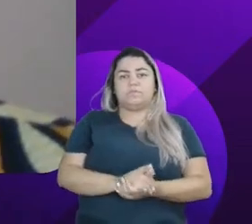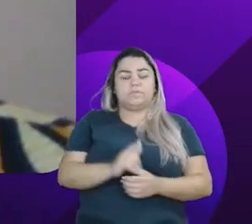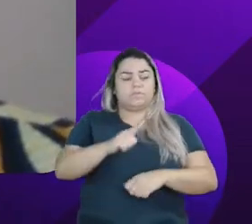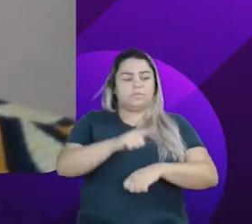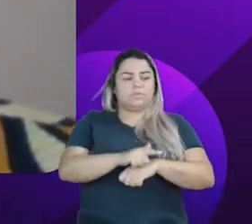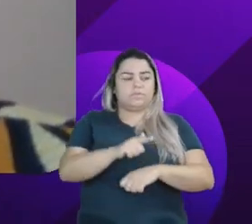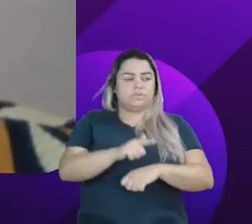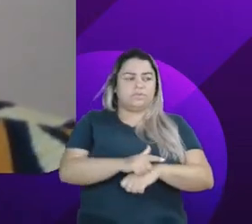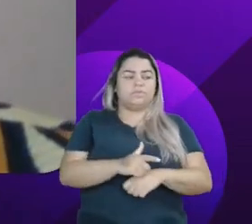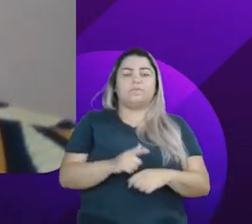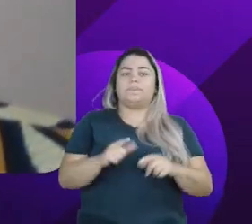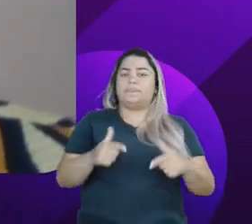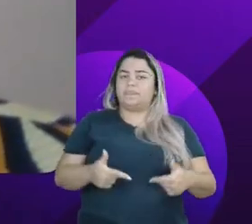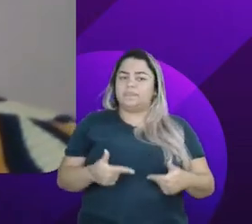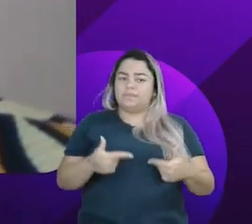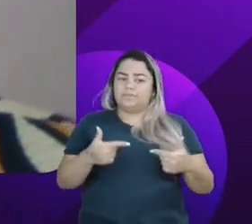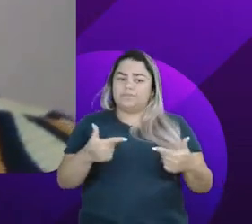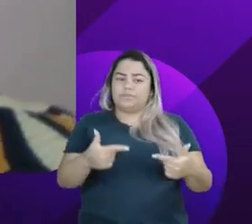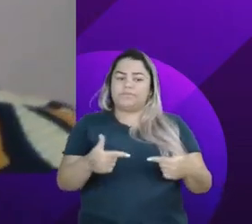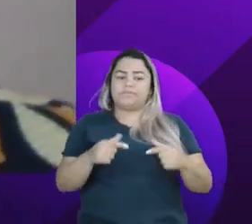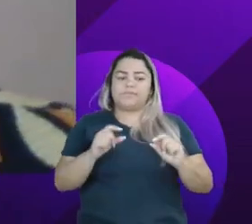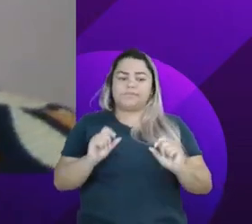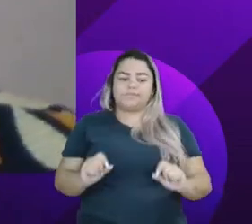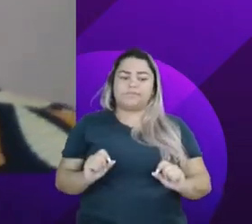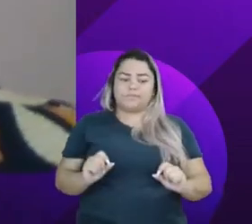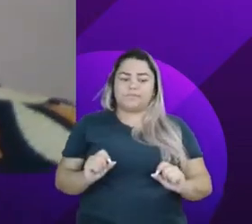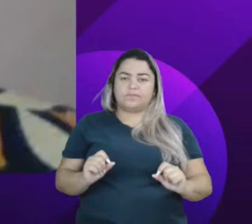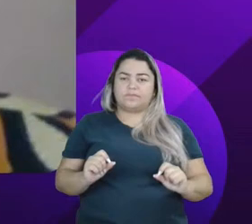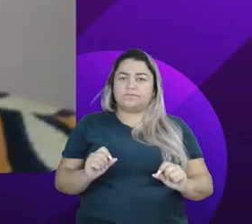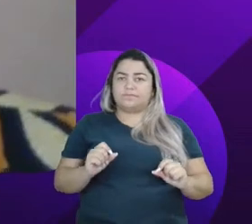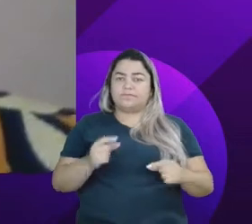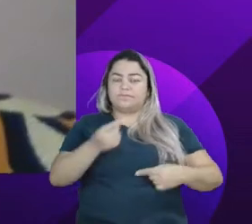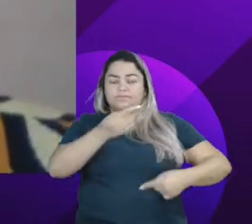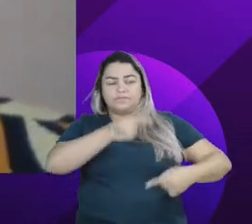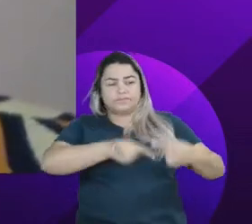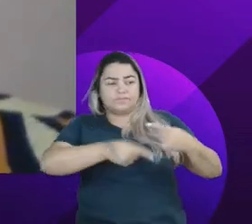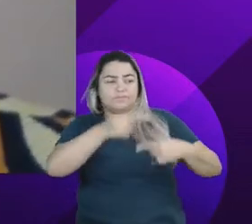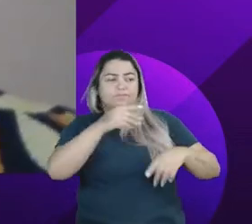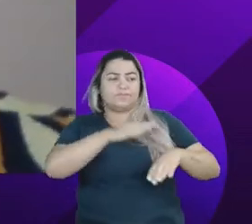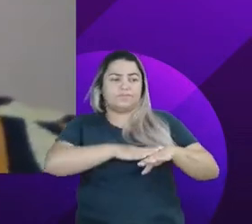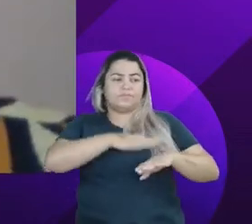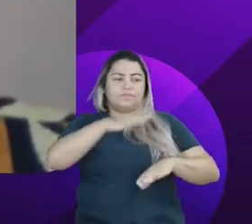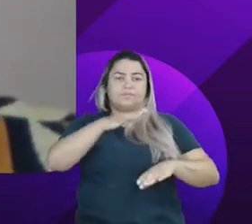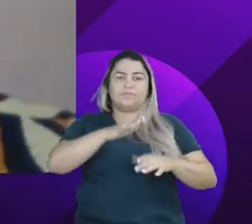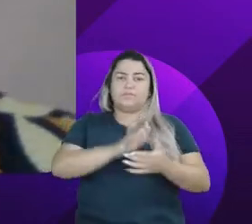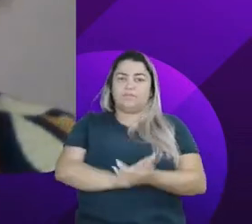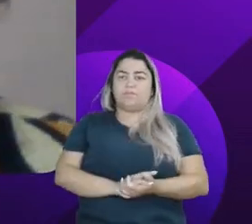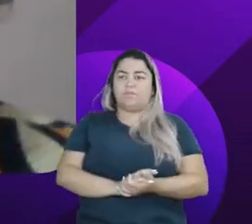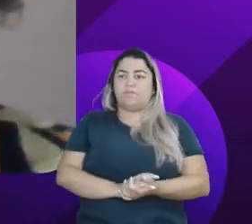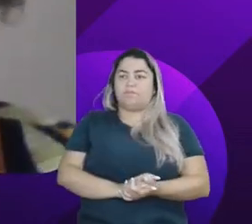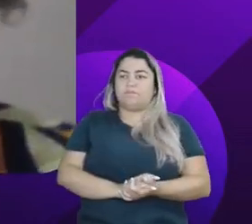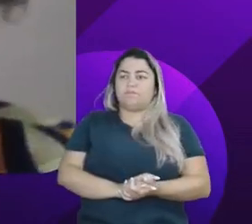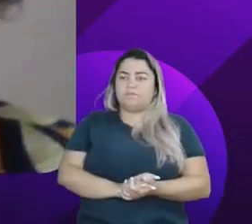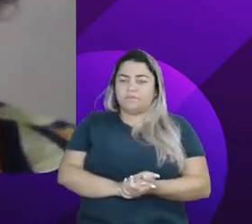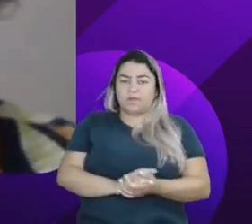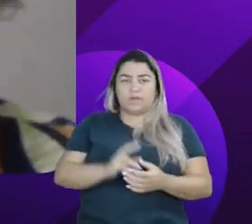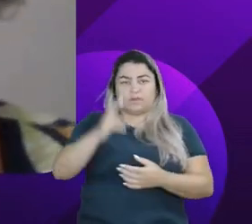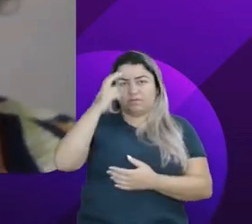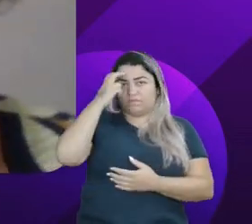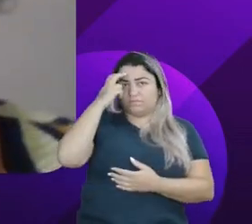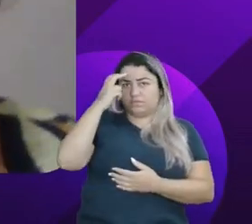papel muito desafiador para construir cada vez mais uma política de paz a partir da